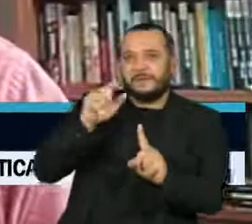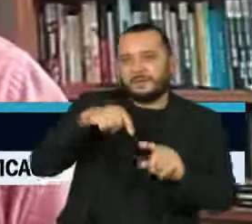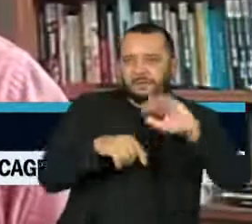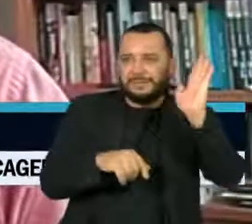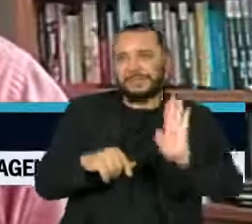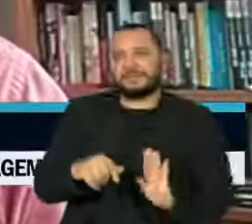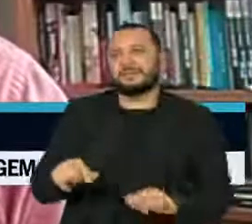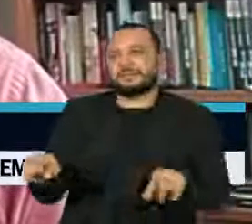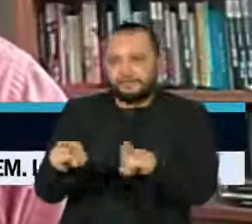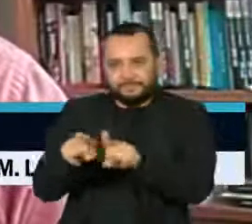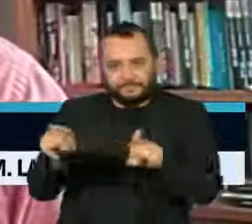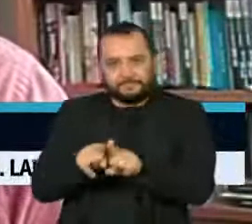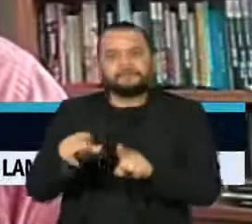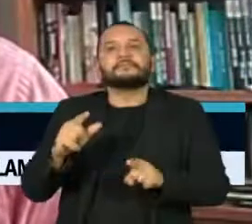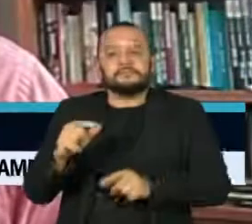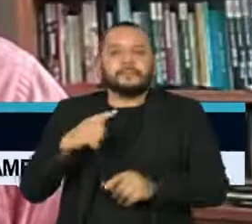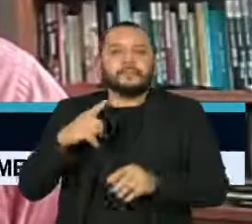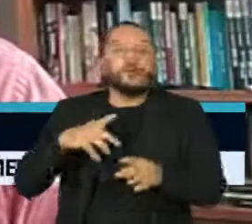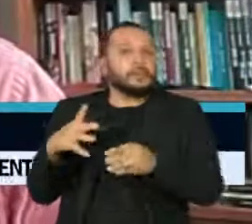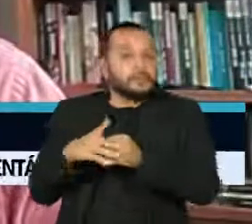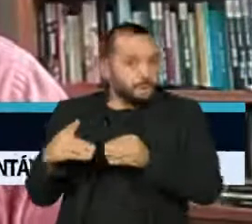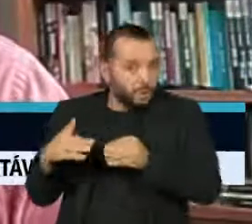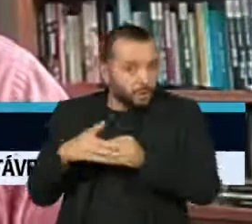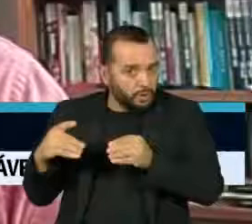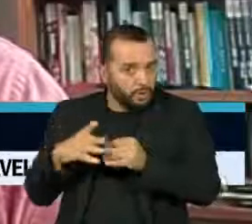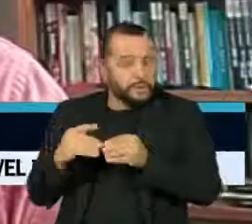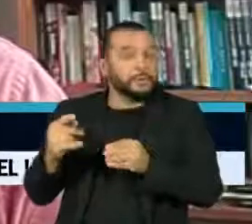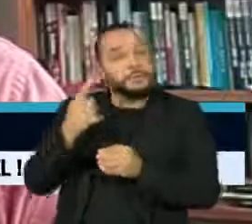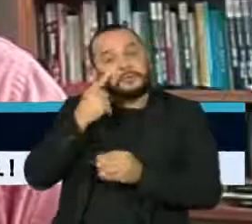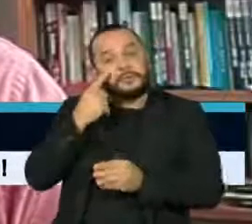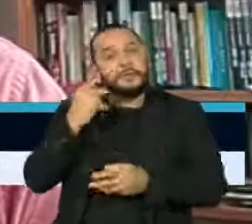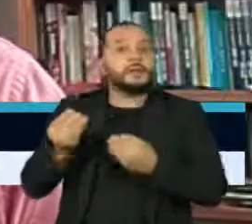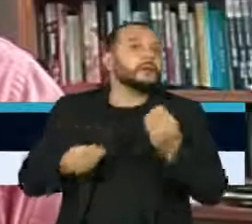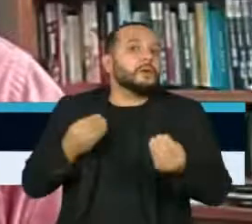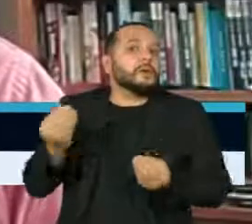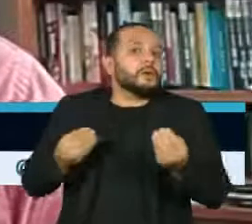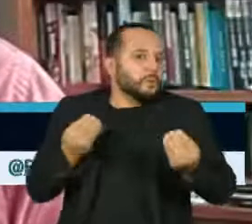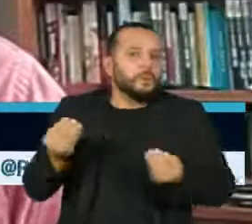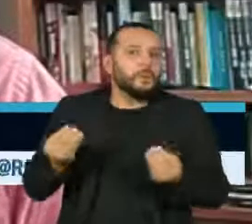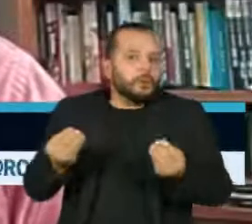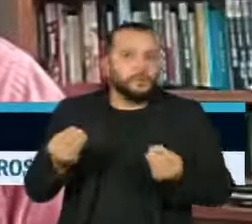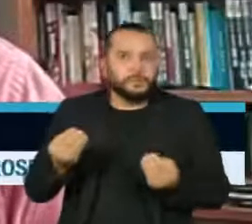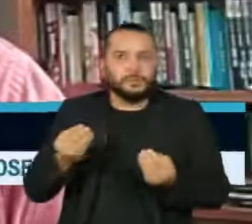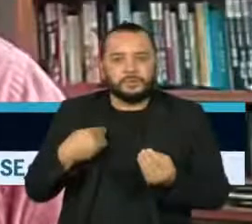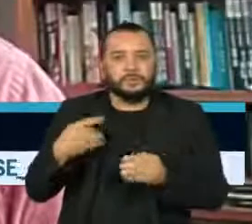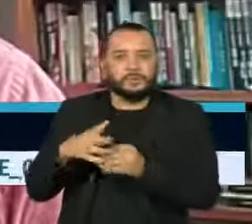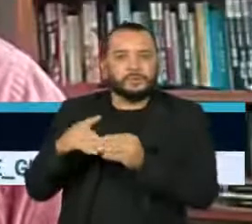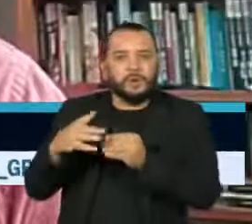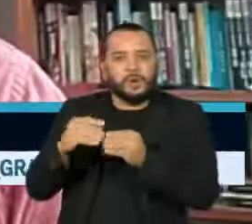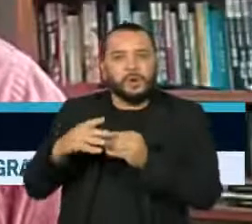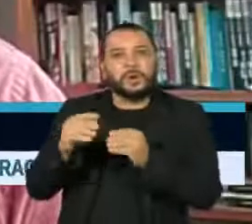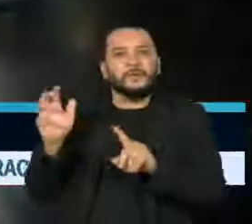também vai ser determinante em como é que a gente vai sentir esse episódio inflacionário que a gente está vendo.